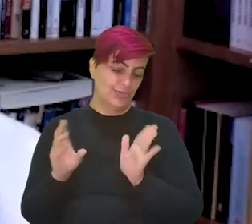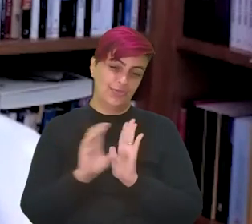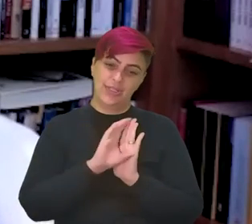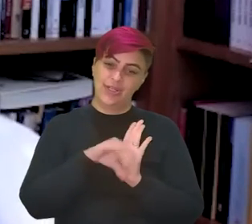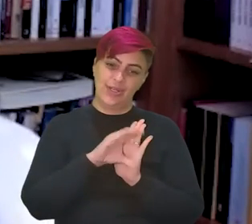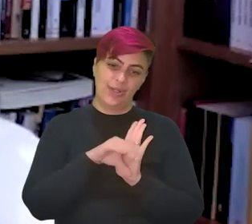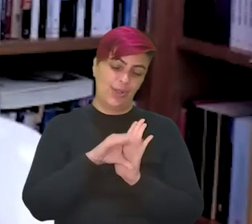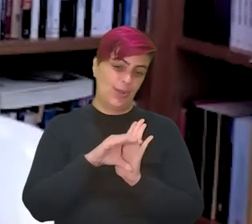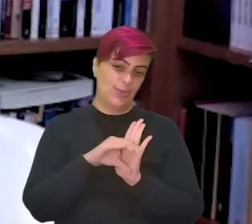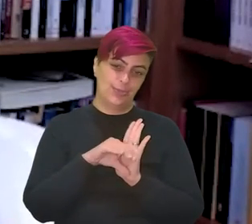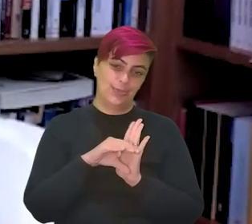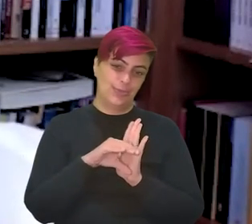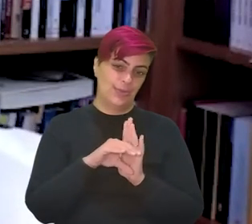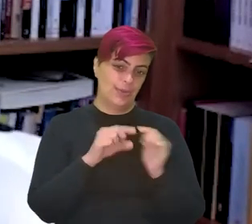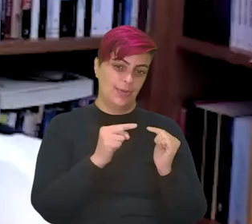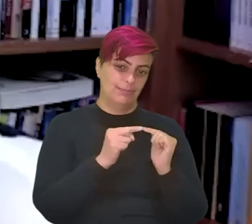que não seria